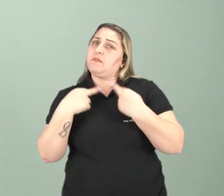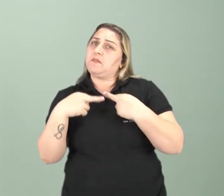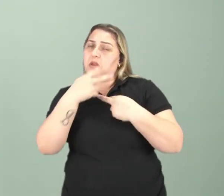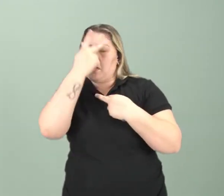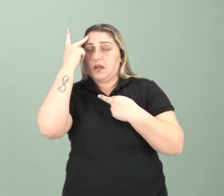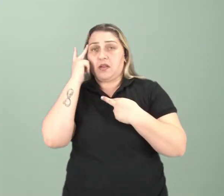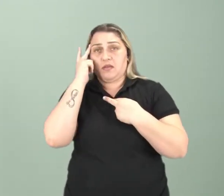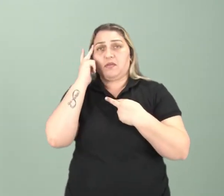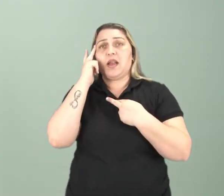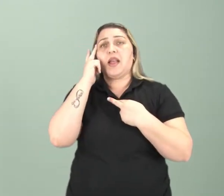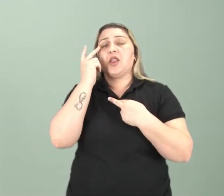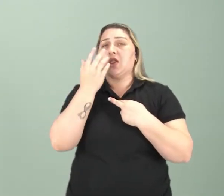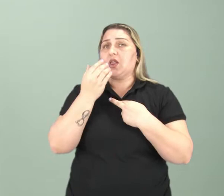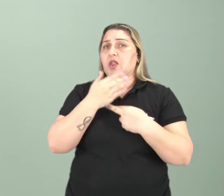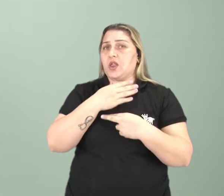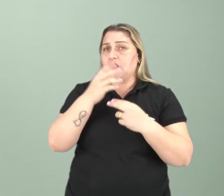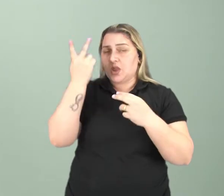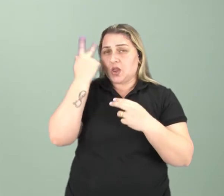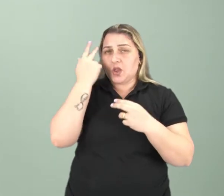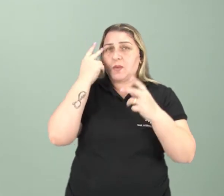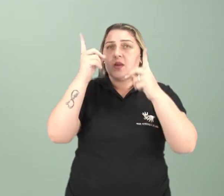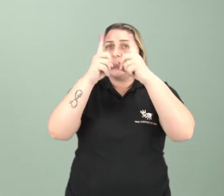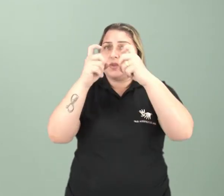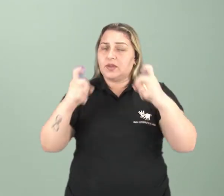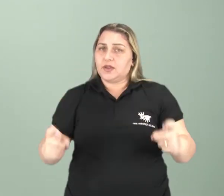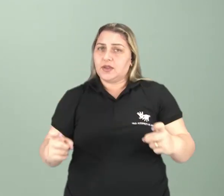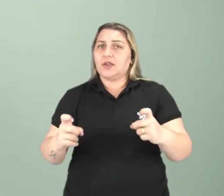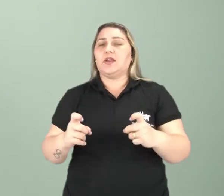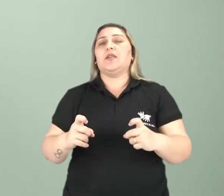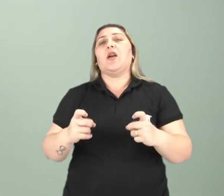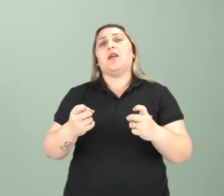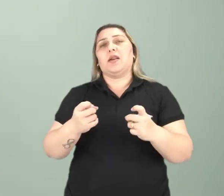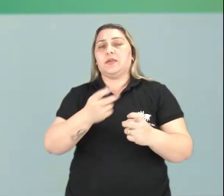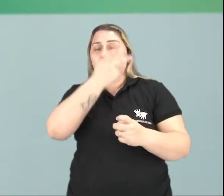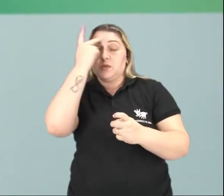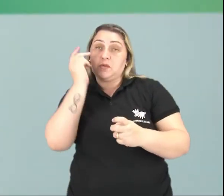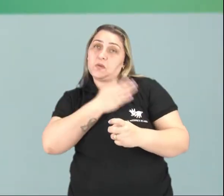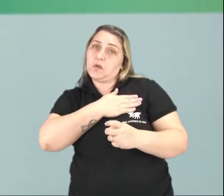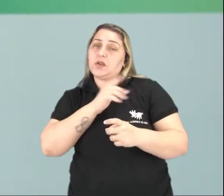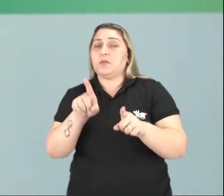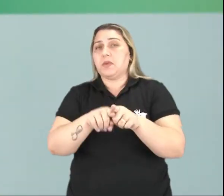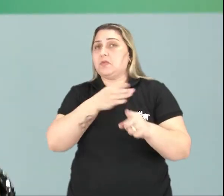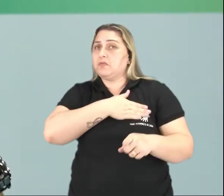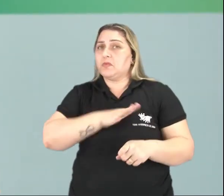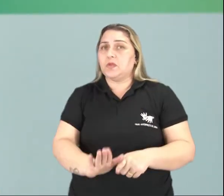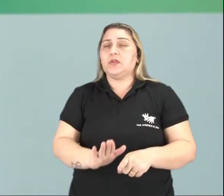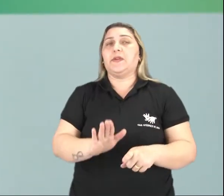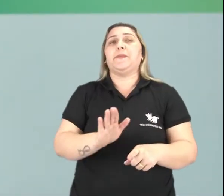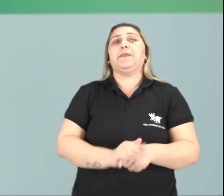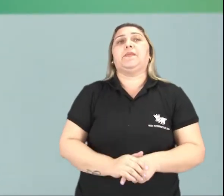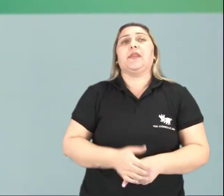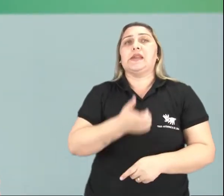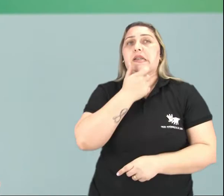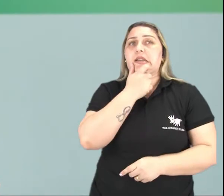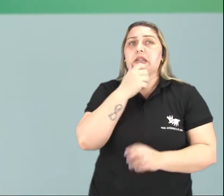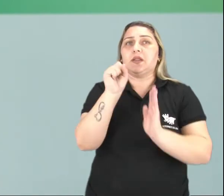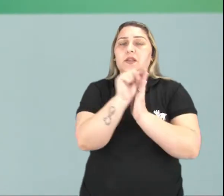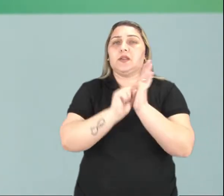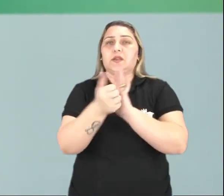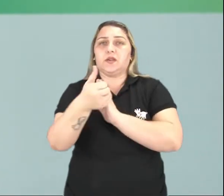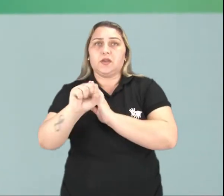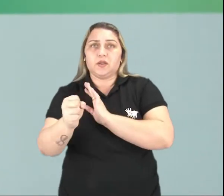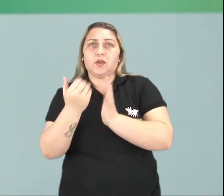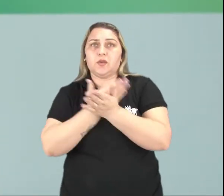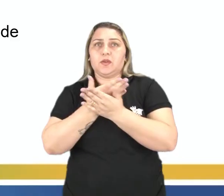é normal no meio científico, as teorias serem abraçadas, serem criticadas e reformuladas. A Inglaterra, no século XVIII,